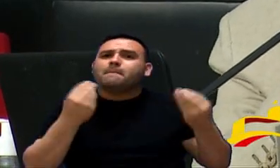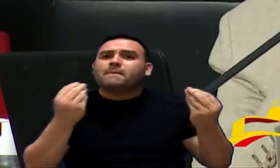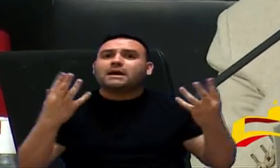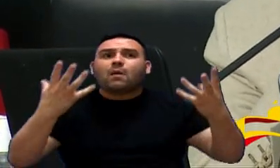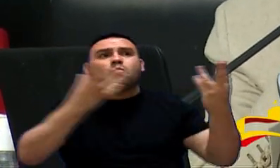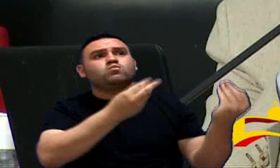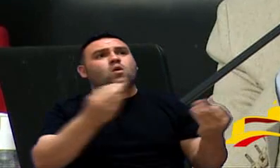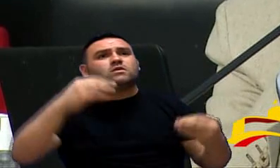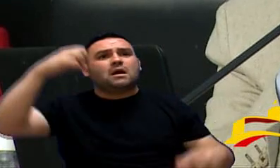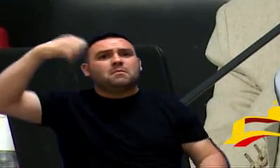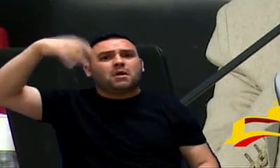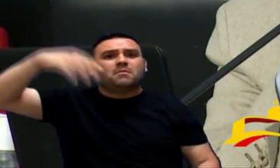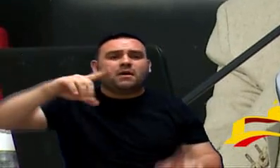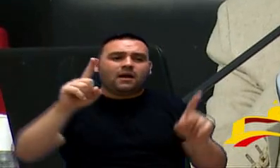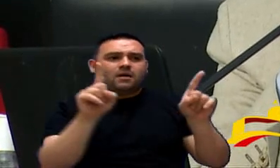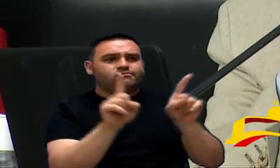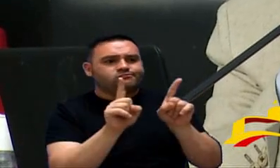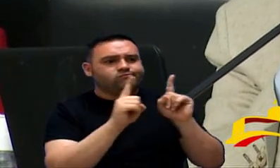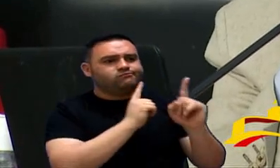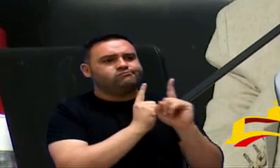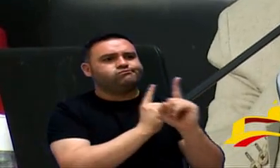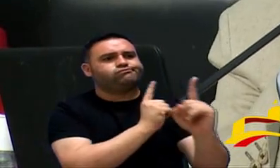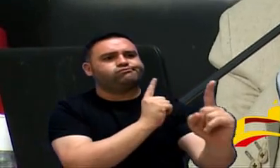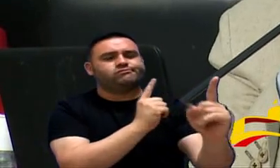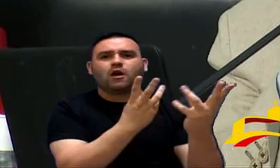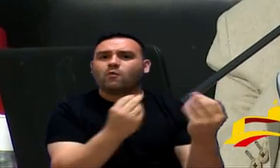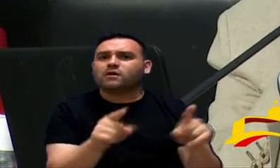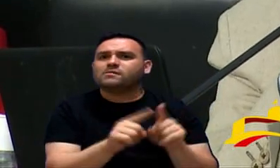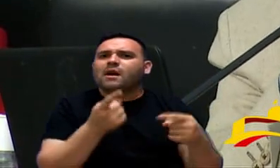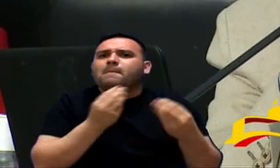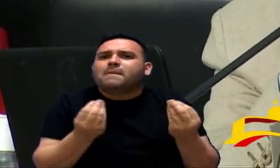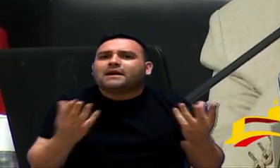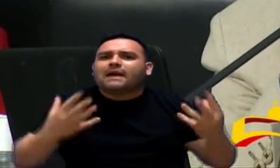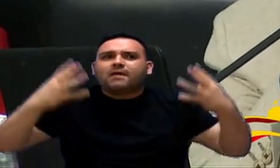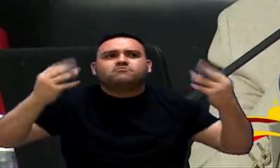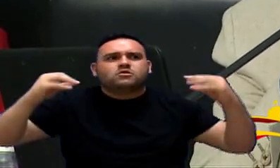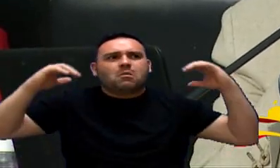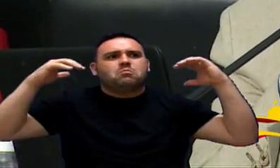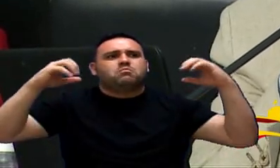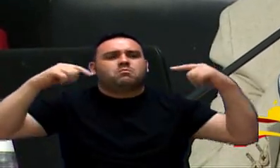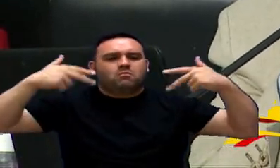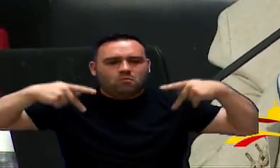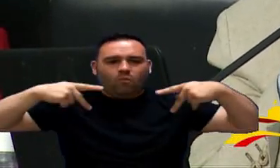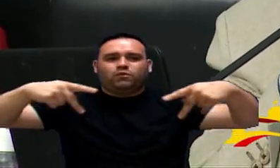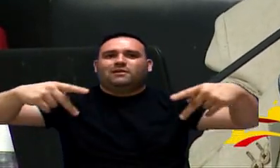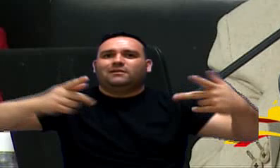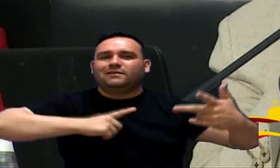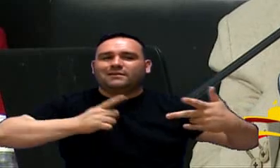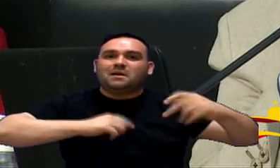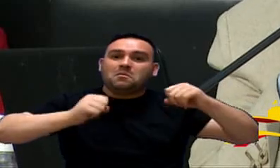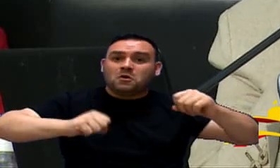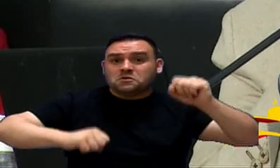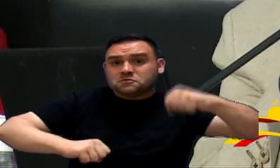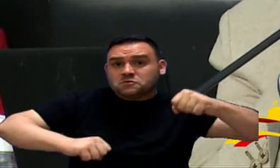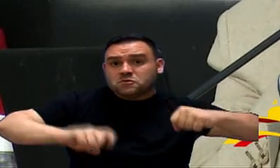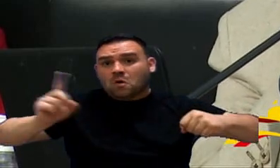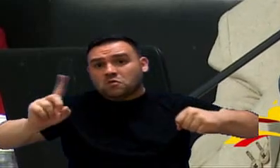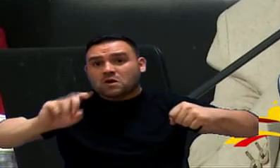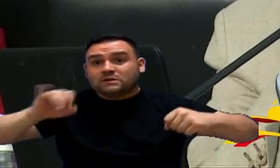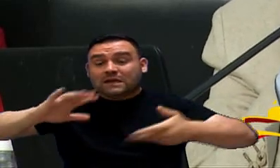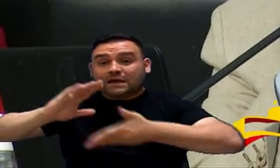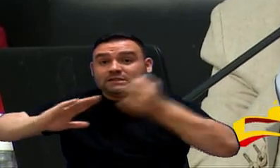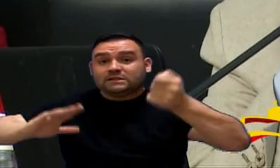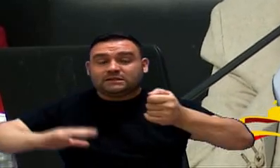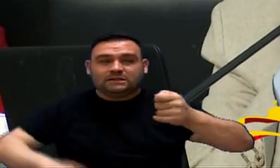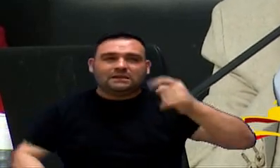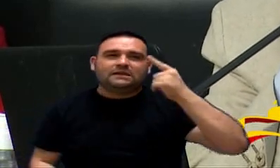que ter tudo aquilo lá, um do lado do outro. Eu estou entrando com requerimento para saber por que foi feito daquela forma nos outros governos. Pode ser um sim ou não. Se tirar ali dá 100,